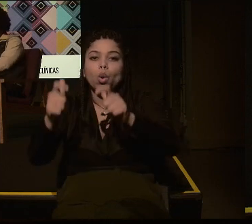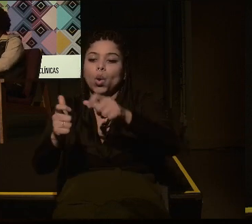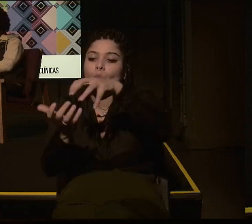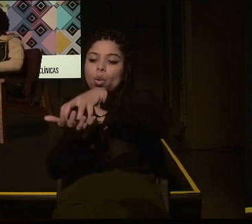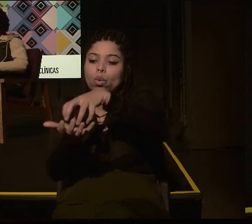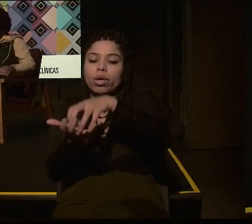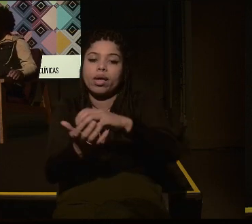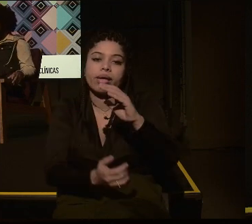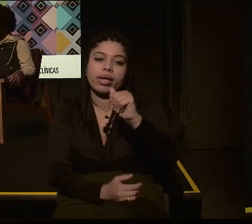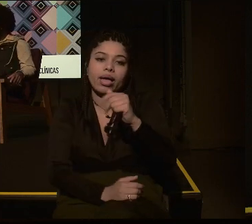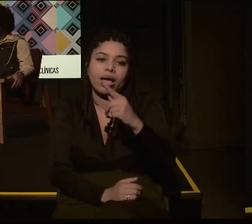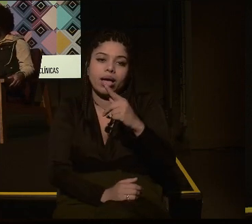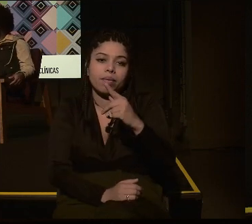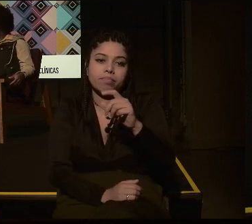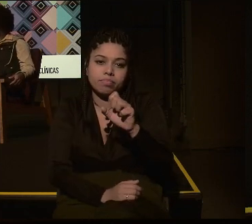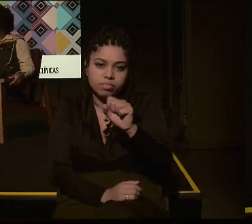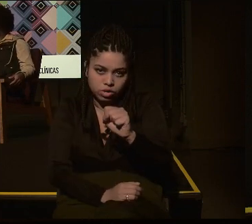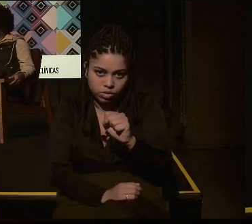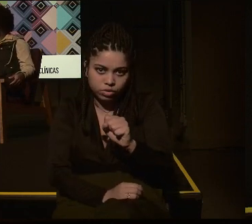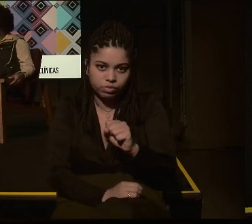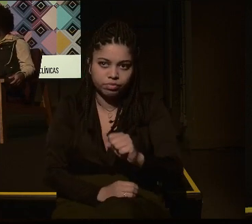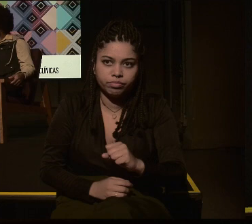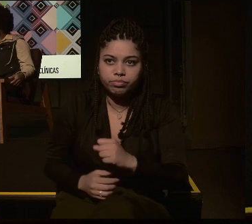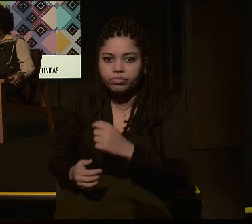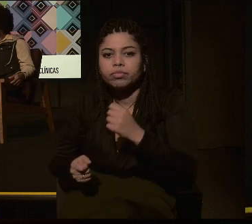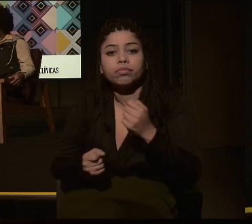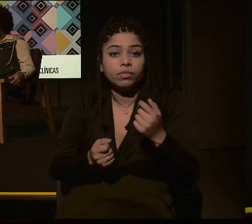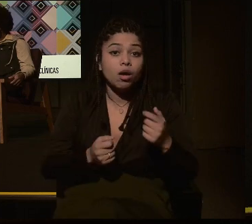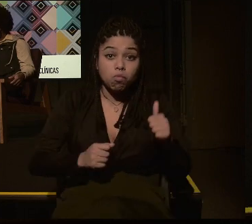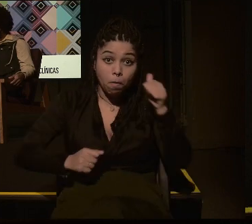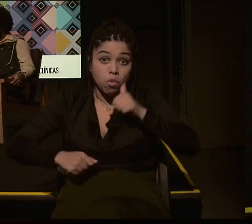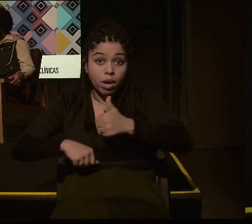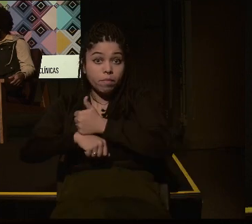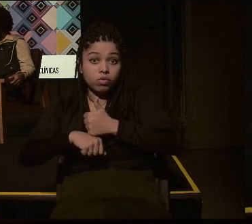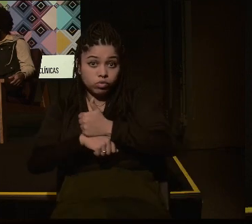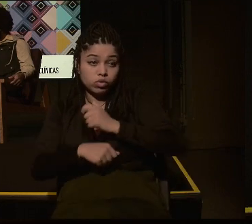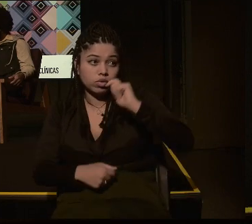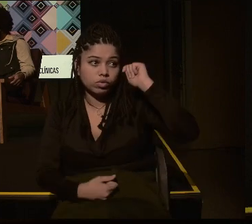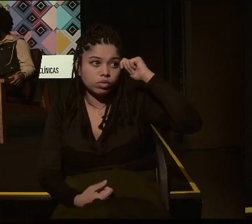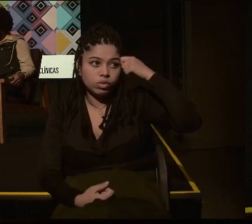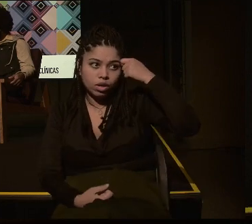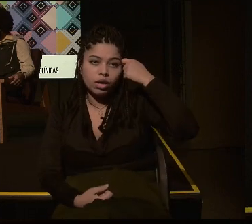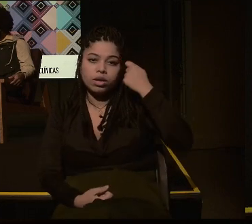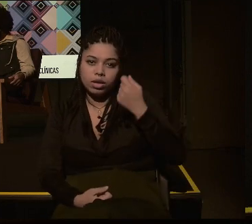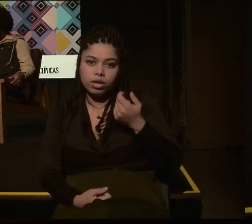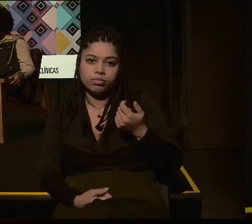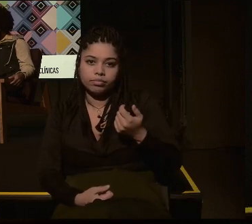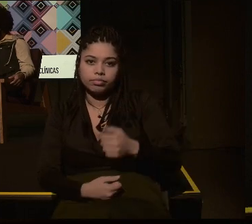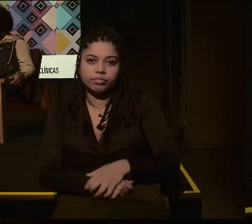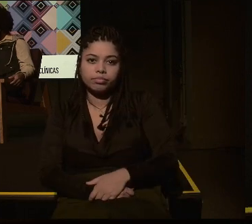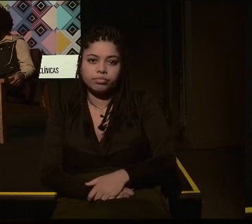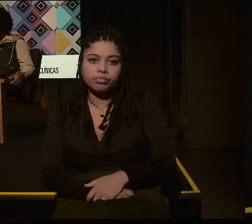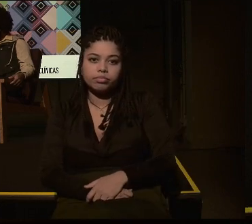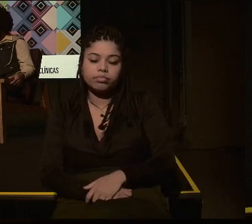trazida pelos pais, e quem conta isso é uma profissional negra, auxiliar de enfermagem.